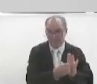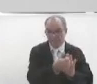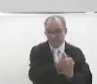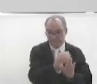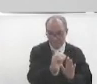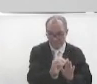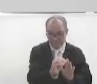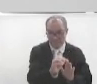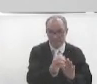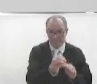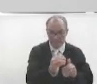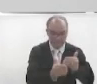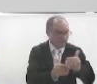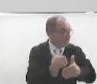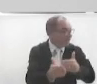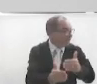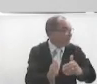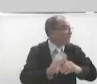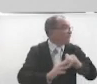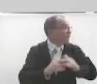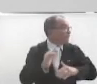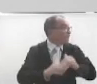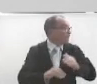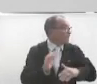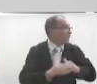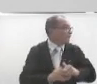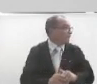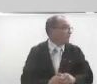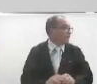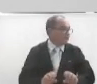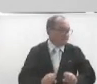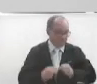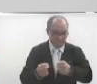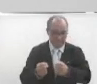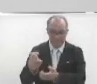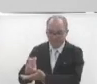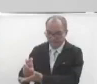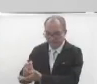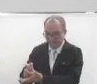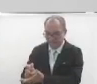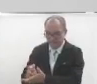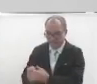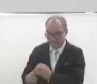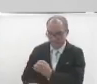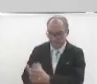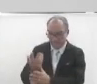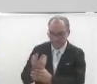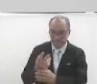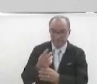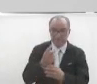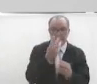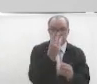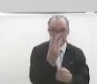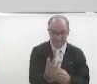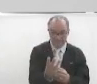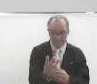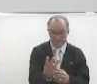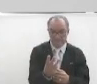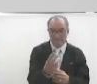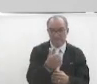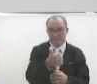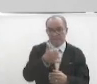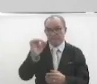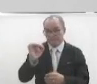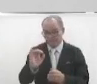a carreira de profissionais Educação Infantil e Fundamental é constituída de três funções e